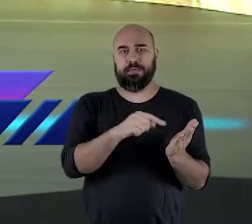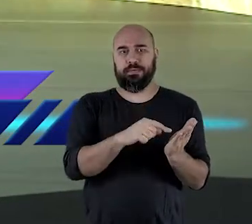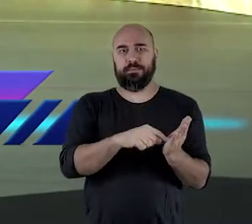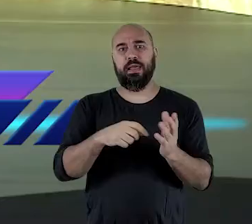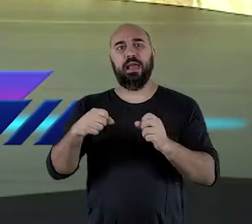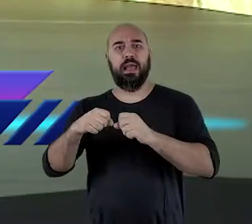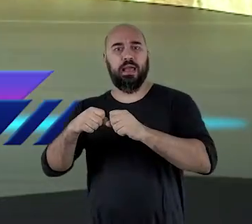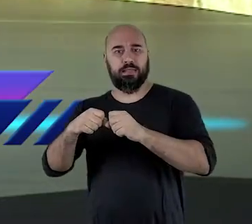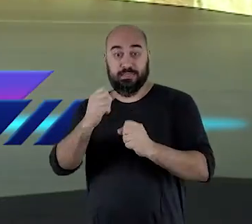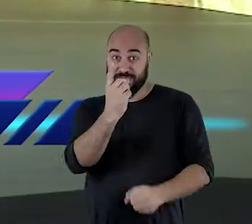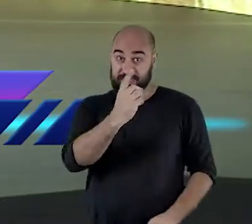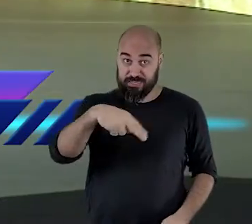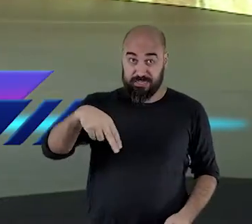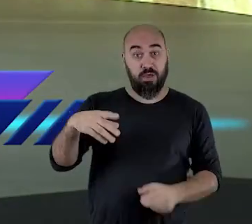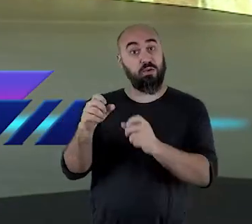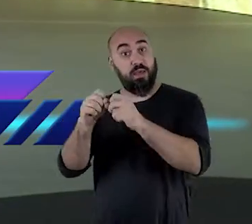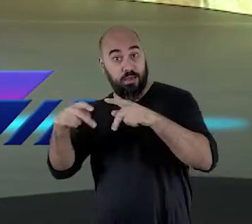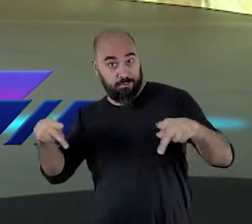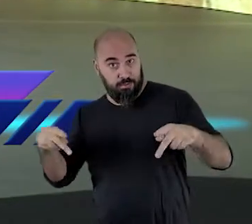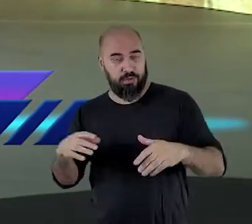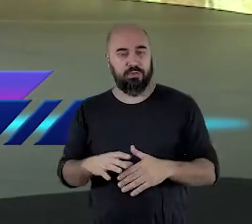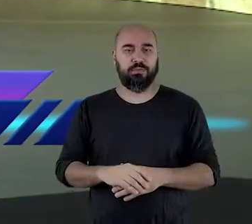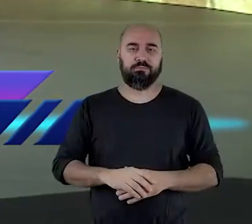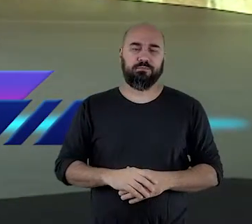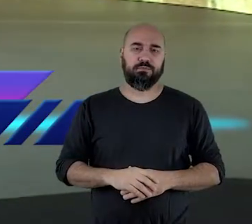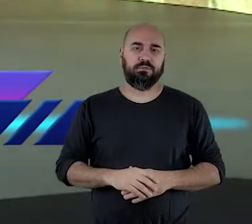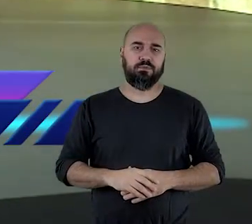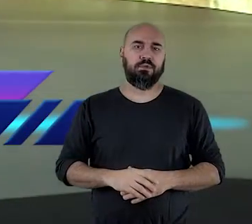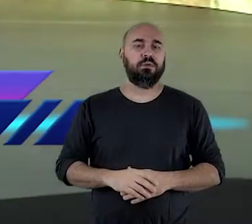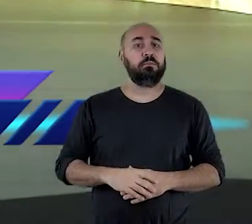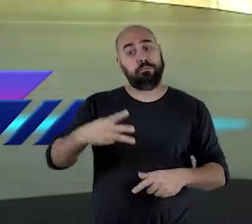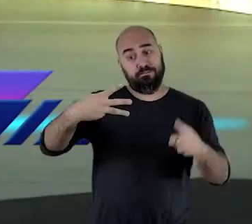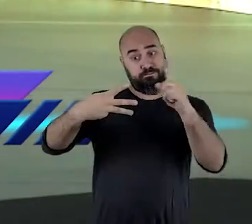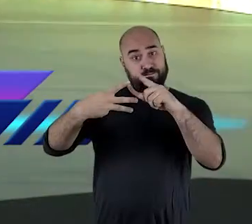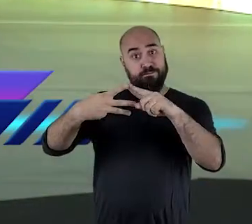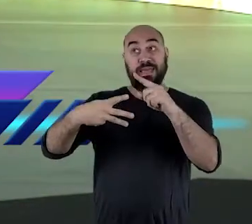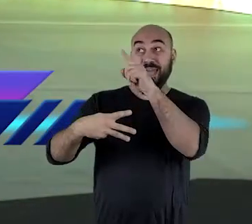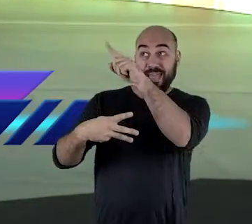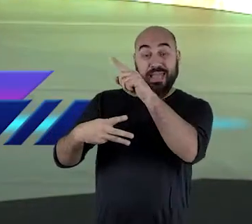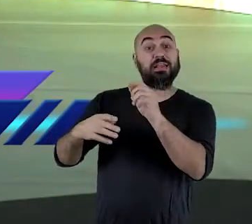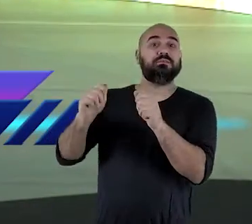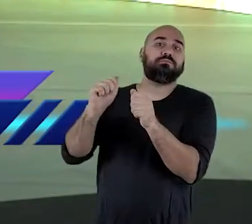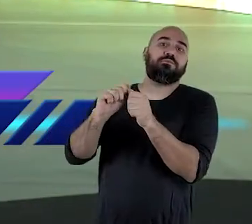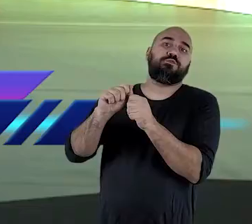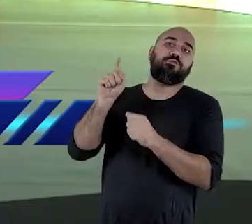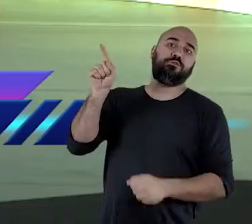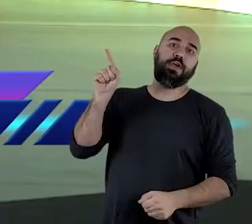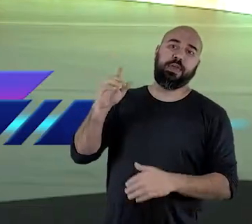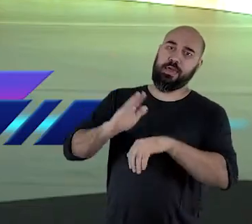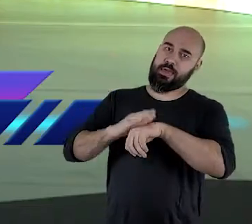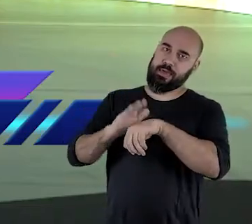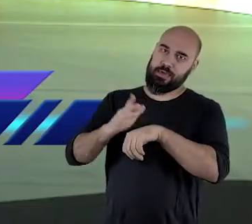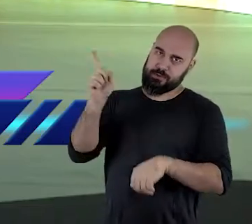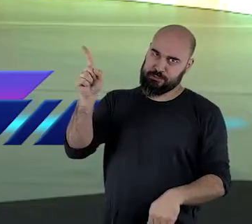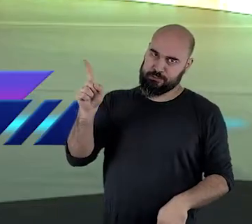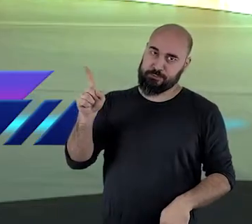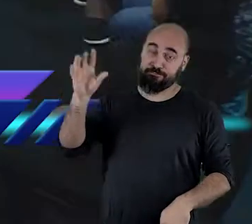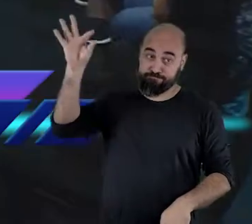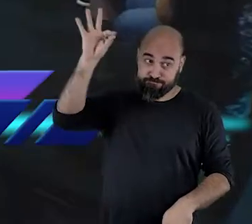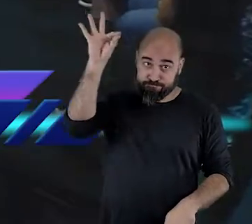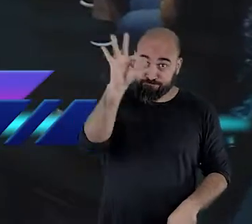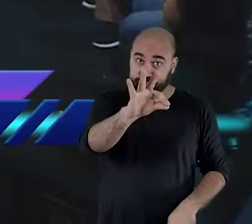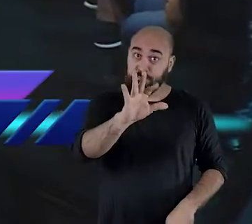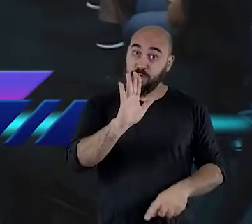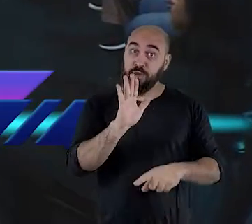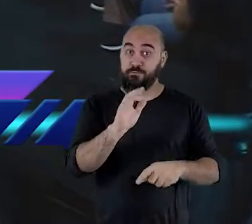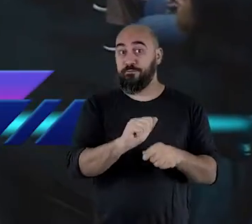Apocalipse. Primeiro, ele foi inspirado por Deus. Segundo, porque ele é dirigido para